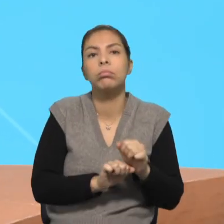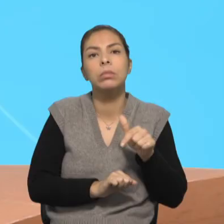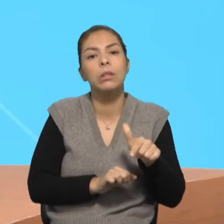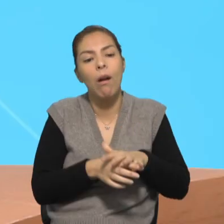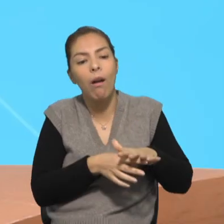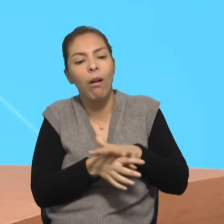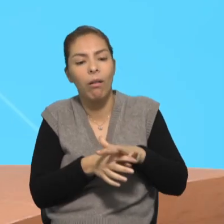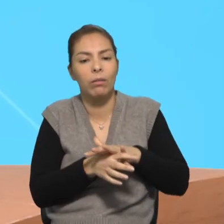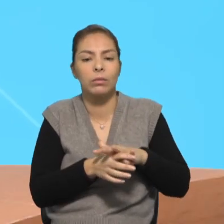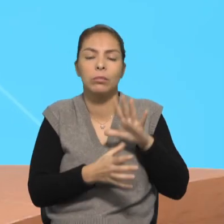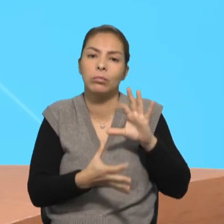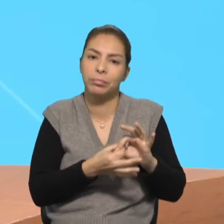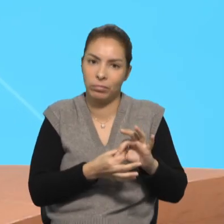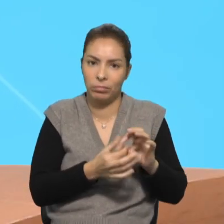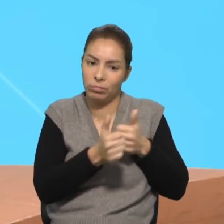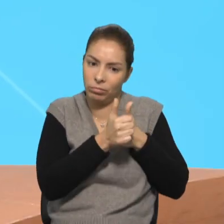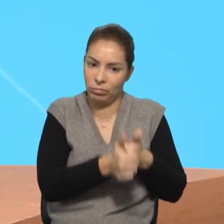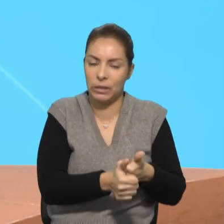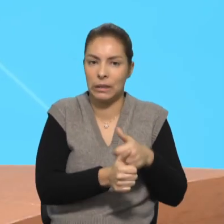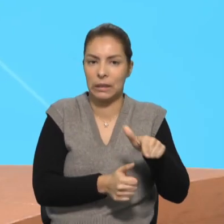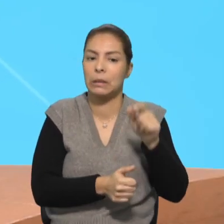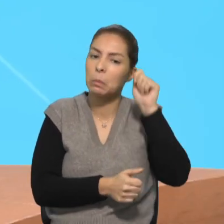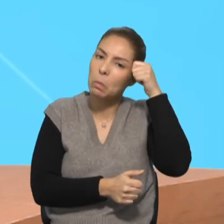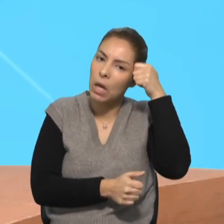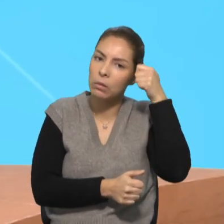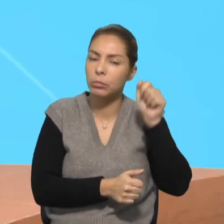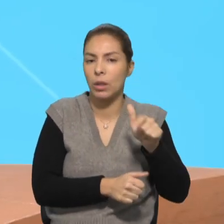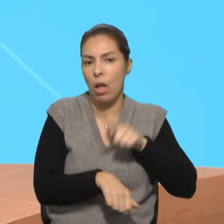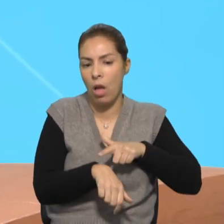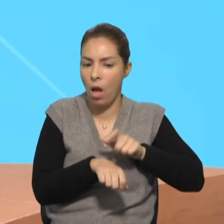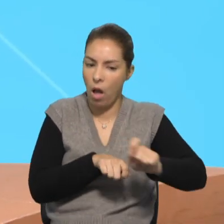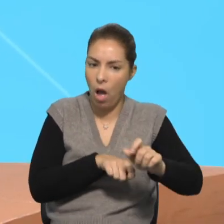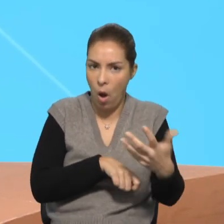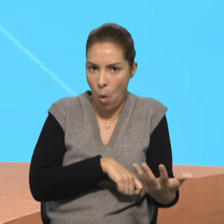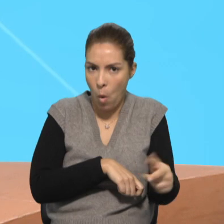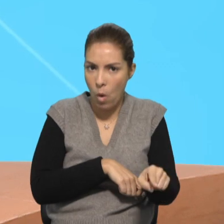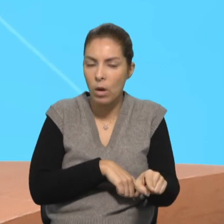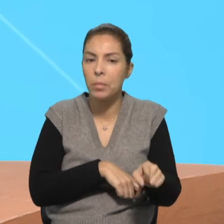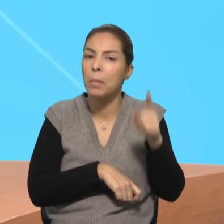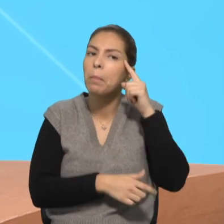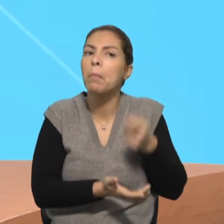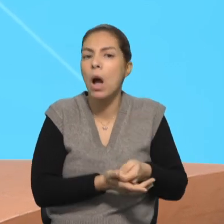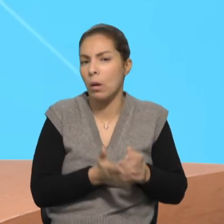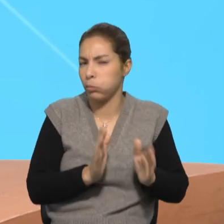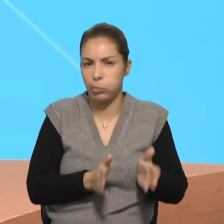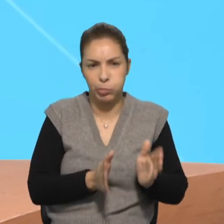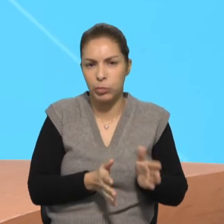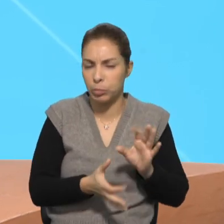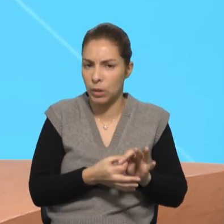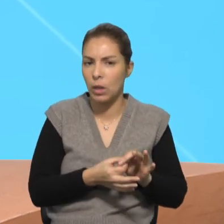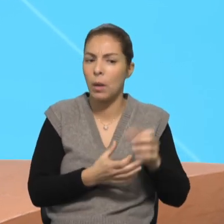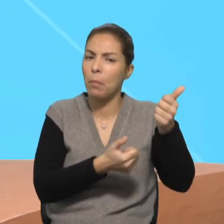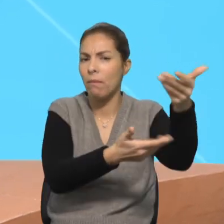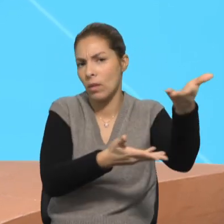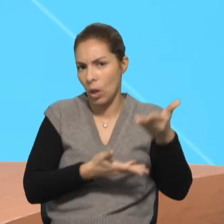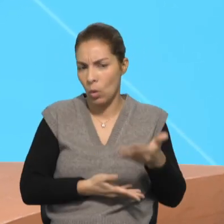de resposta à crise ecológica atual. Não é preciso pagar qualquer tributo. Todos são bem-vindos